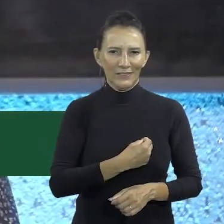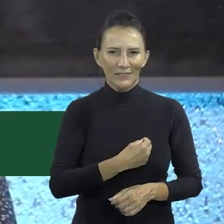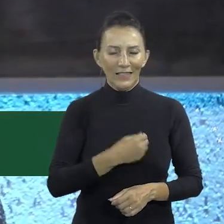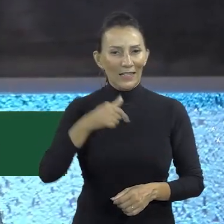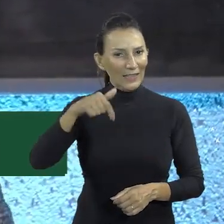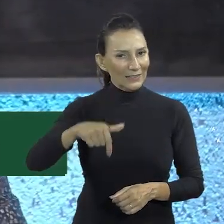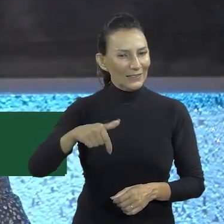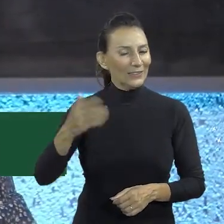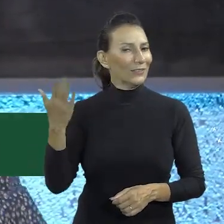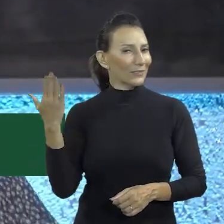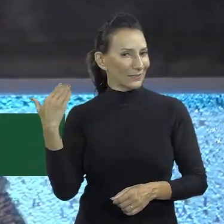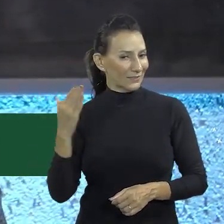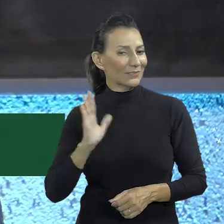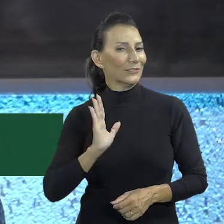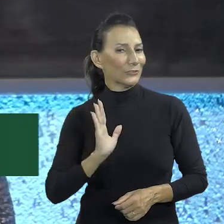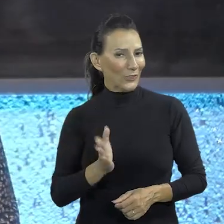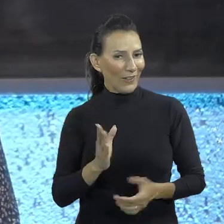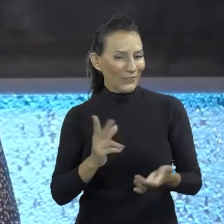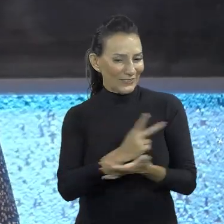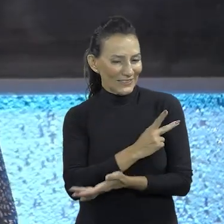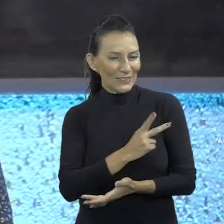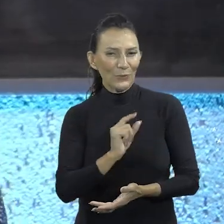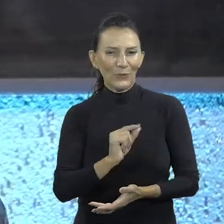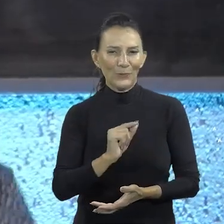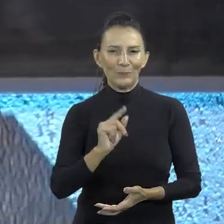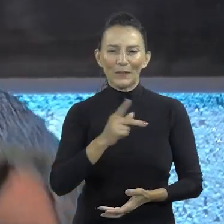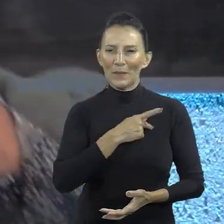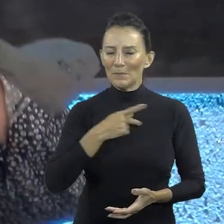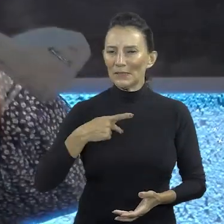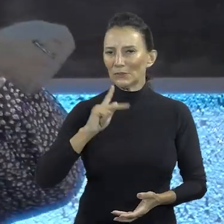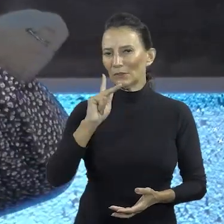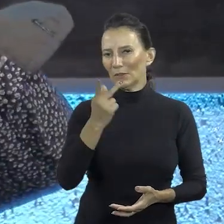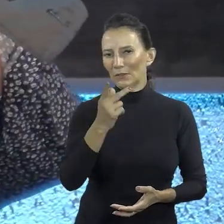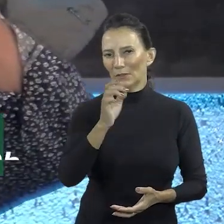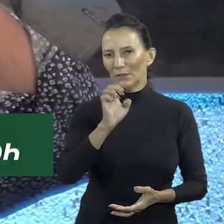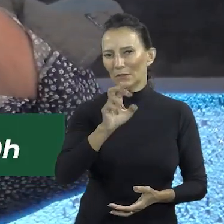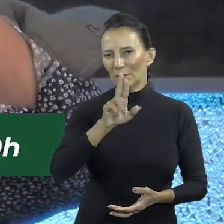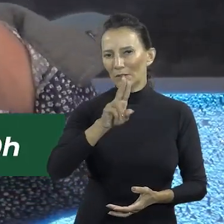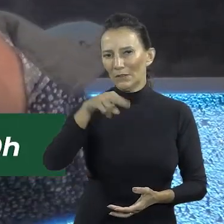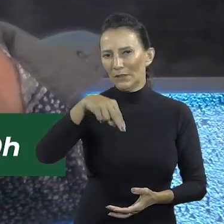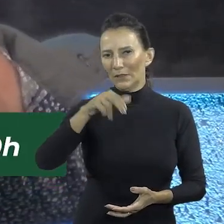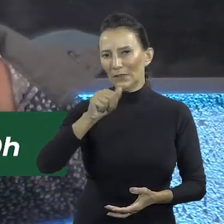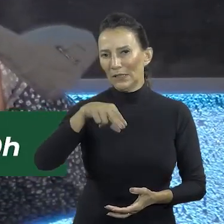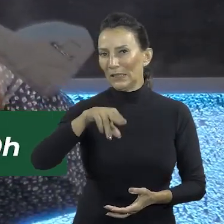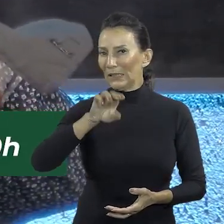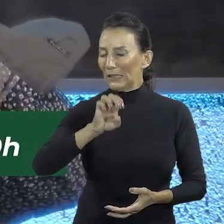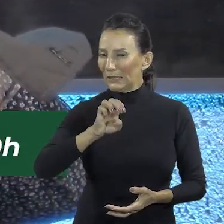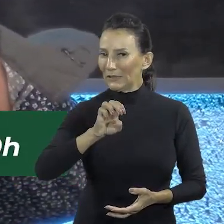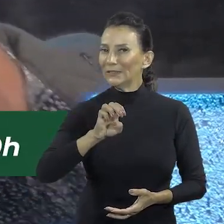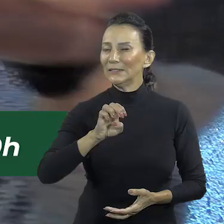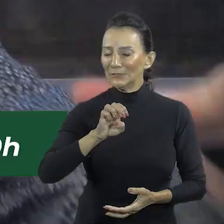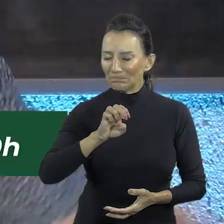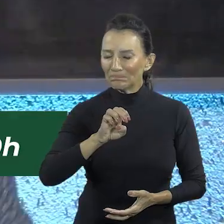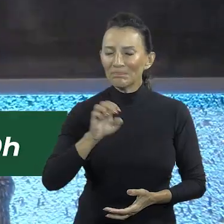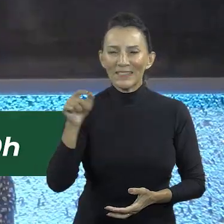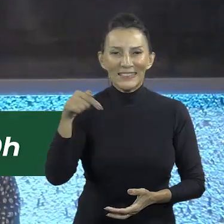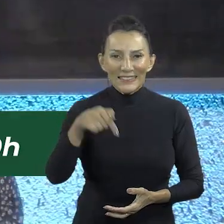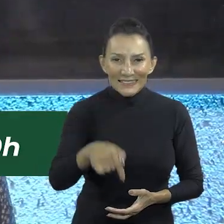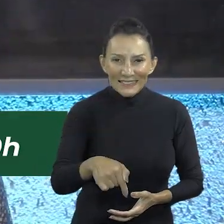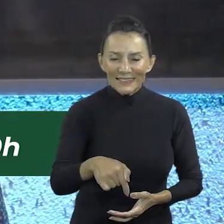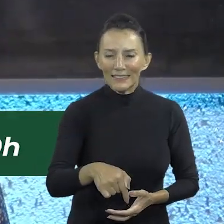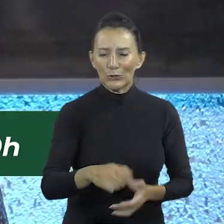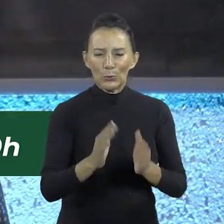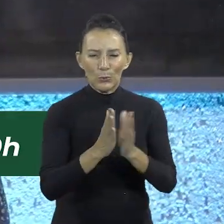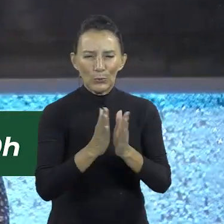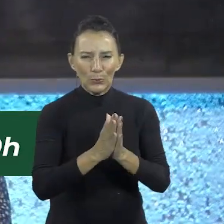tivemos aqui a conferência aqui, Aliança Radical, e as crianças foram cheias do poder de Deus.